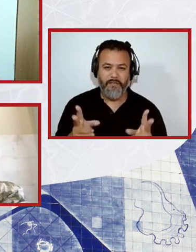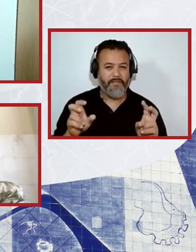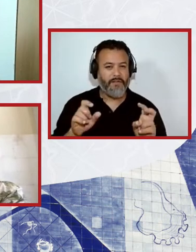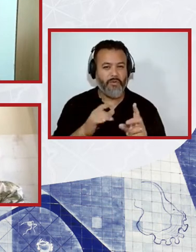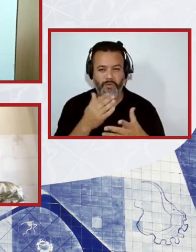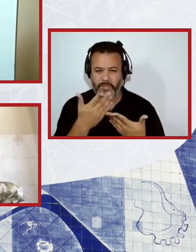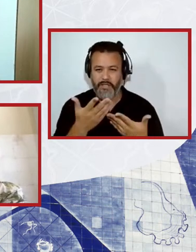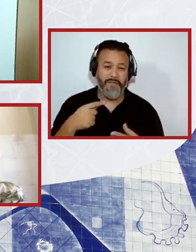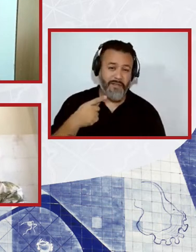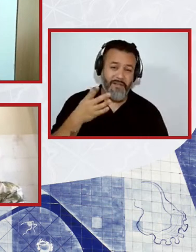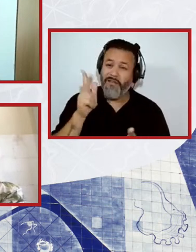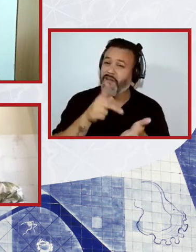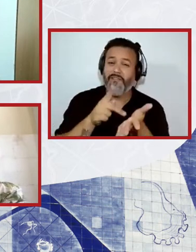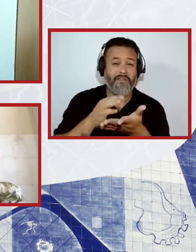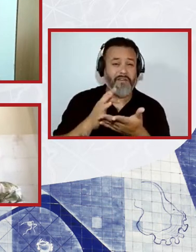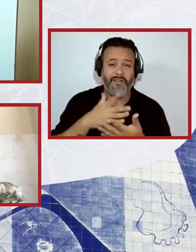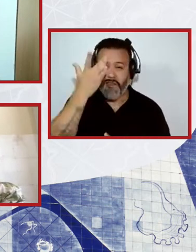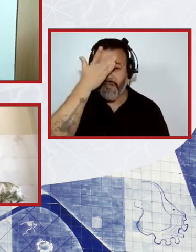passando fome.